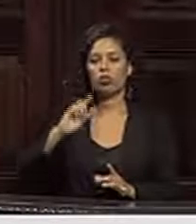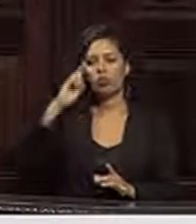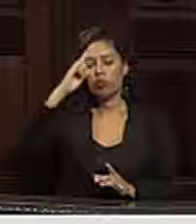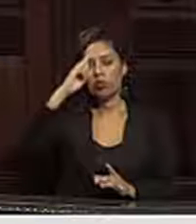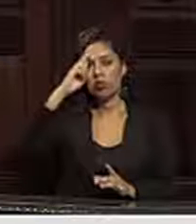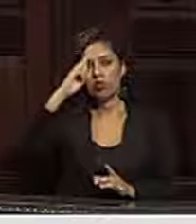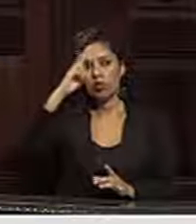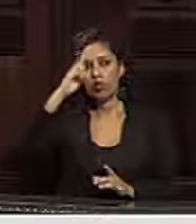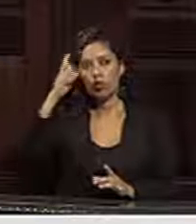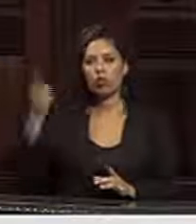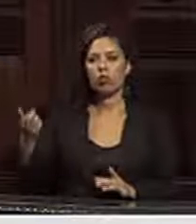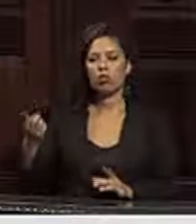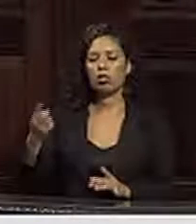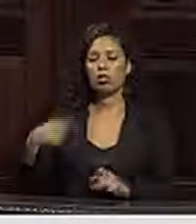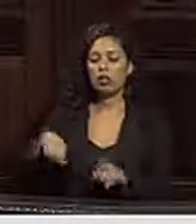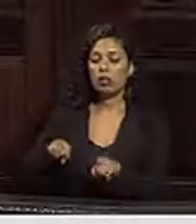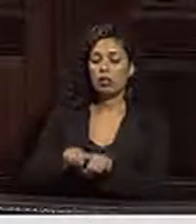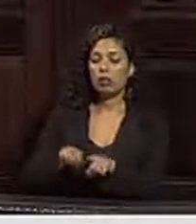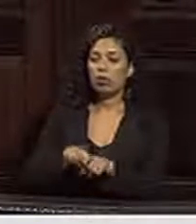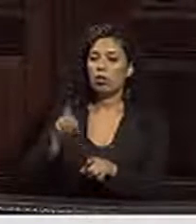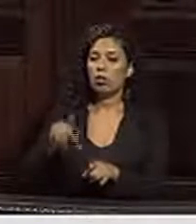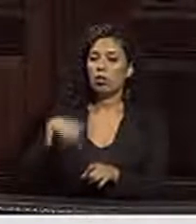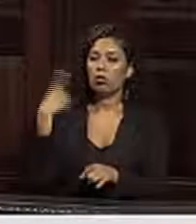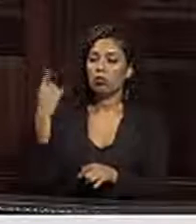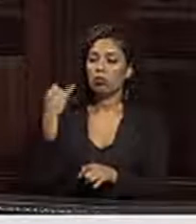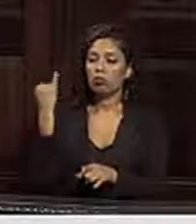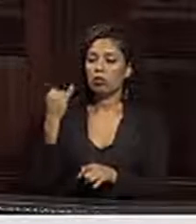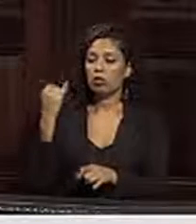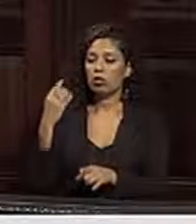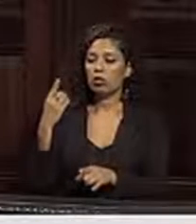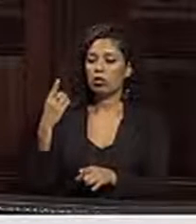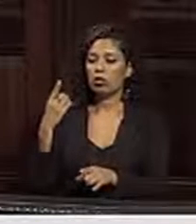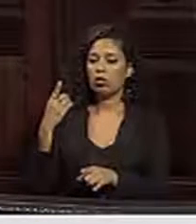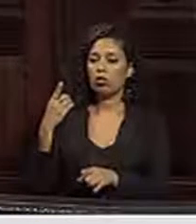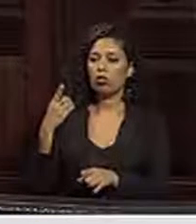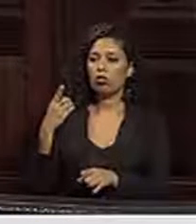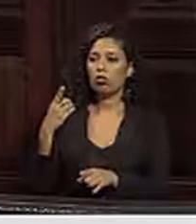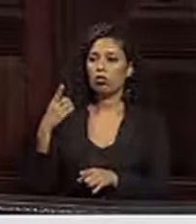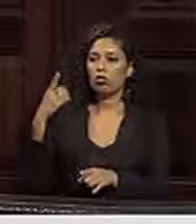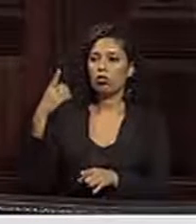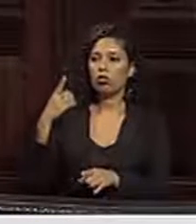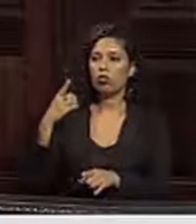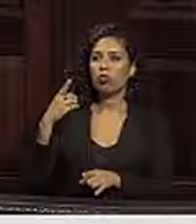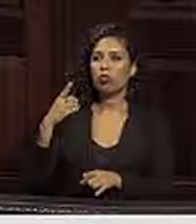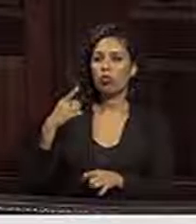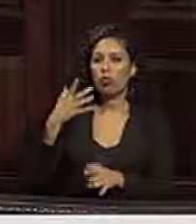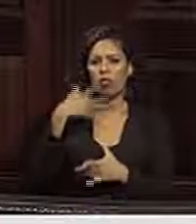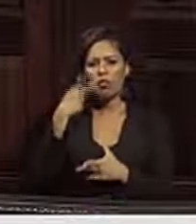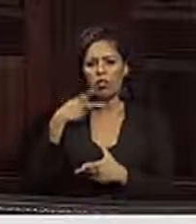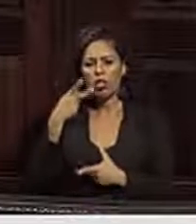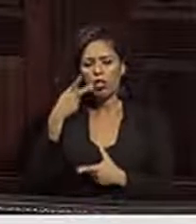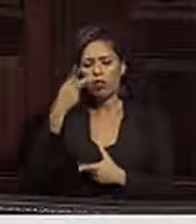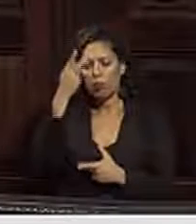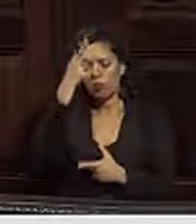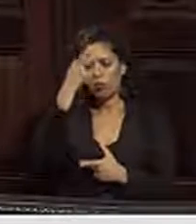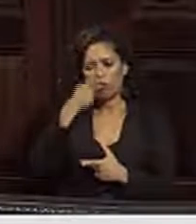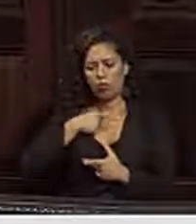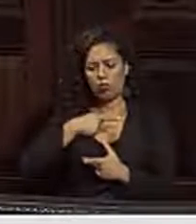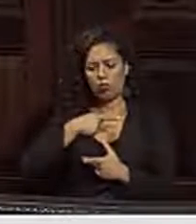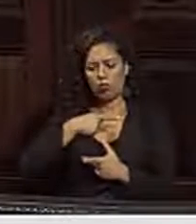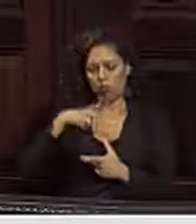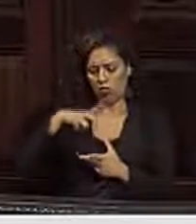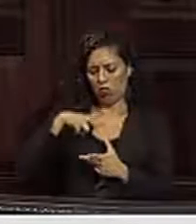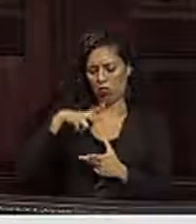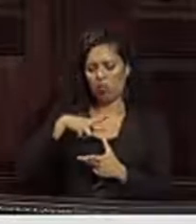vista, porque do outro lado também tem pessoas que defendem o seu ponto de vista, mas é importante a